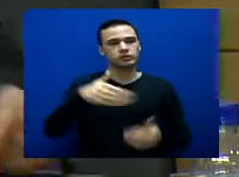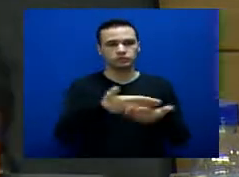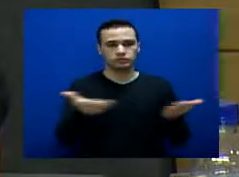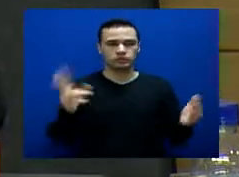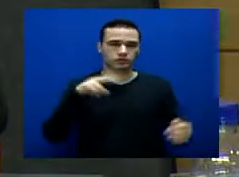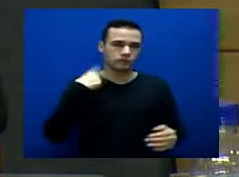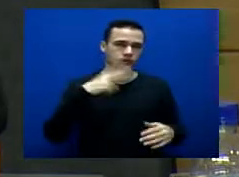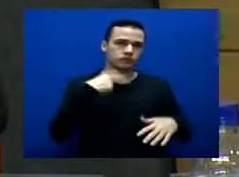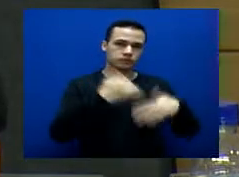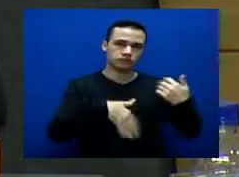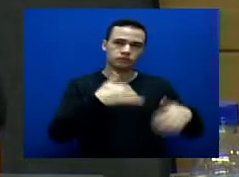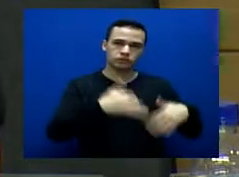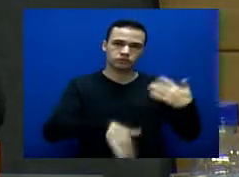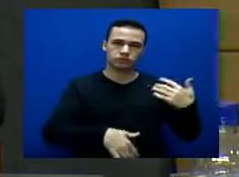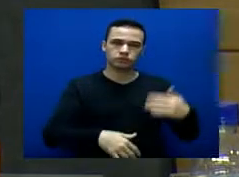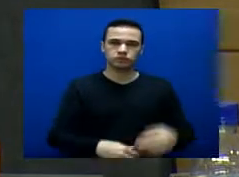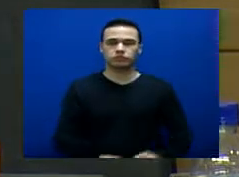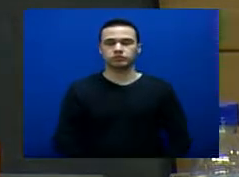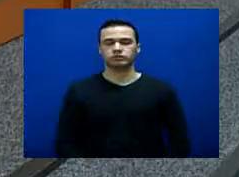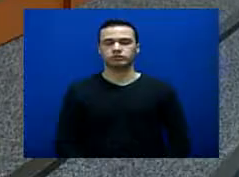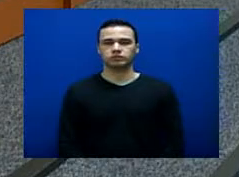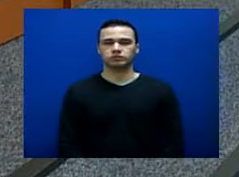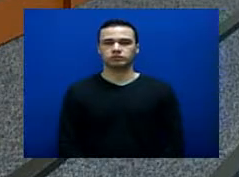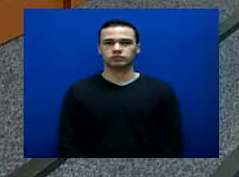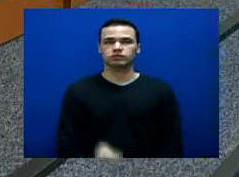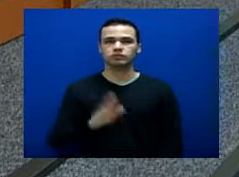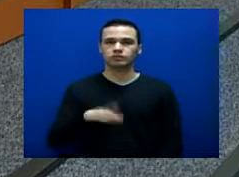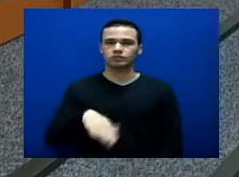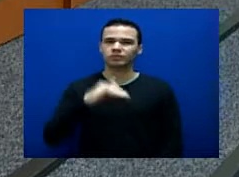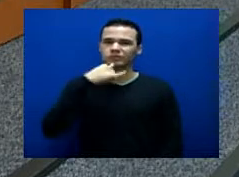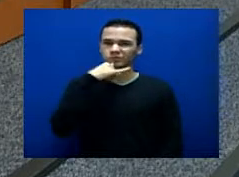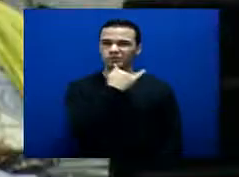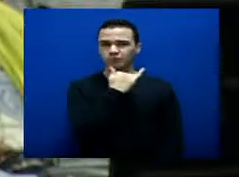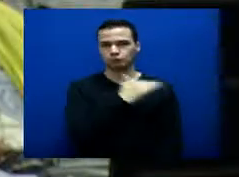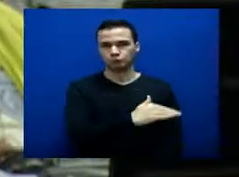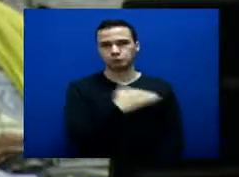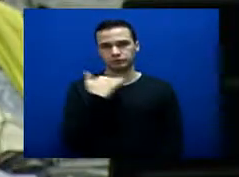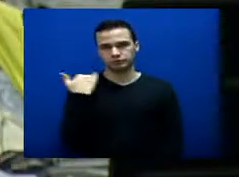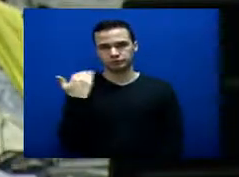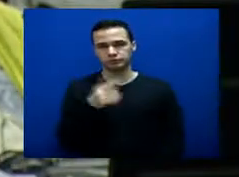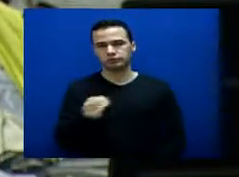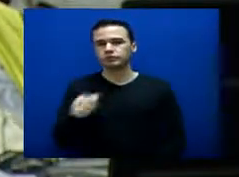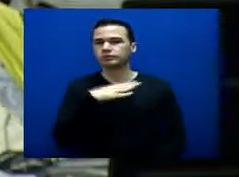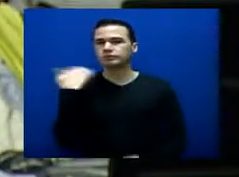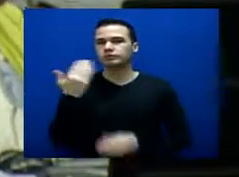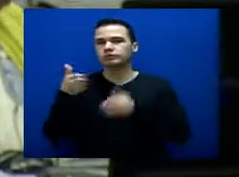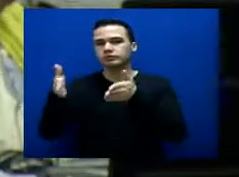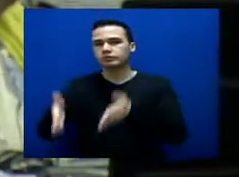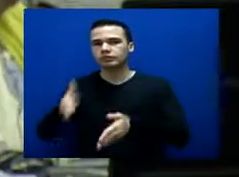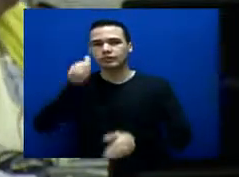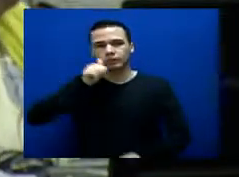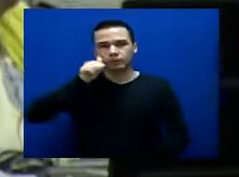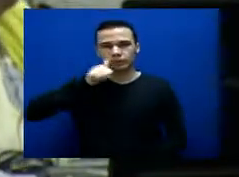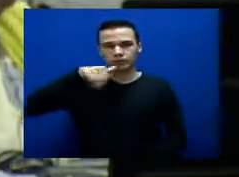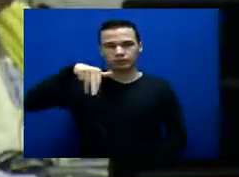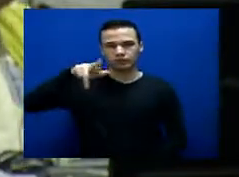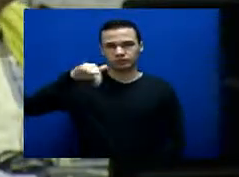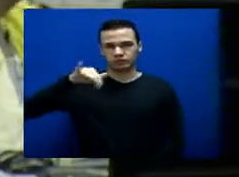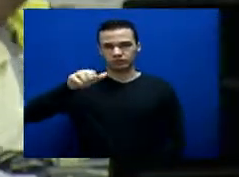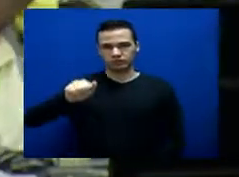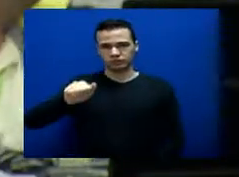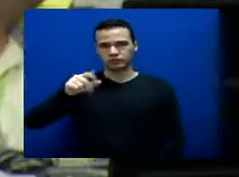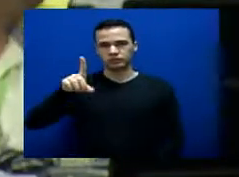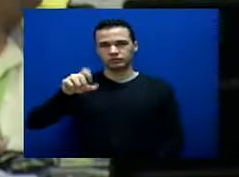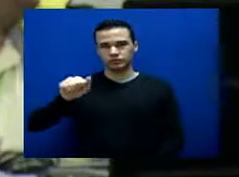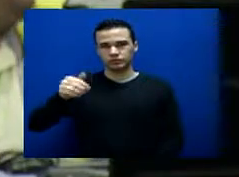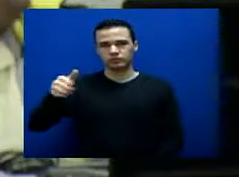falarem. Senhor presidente, há voto de profundo pesar pelo falecimento da senhora Maria da Glória,